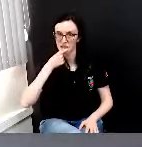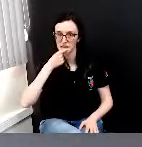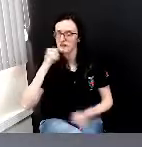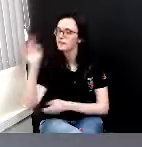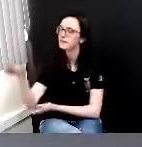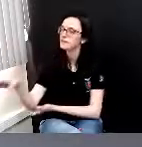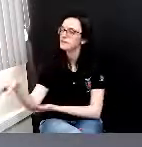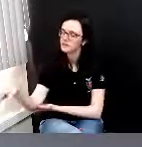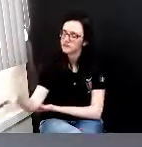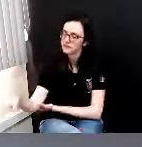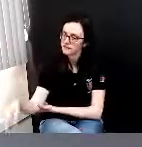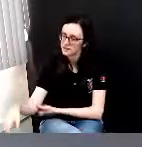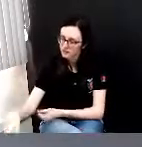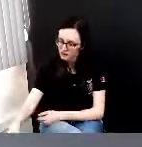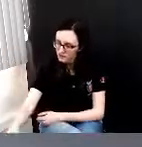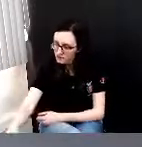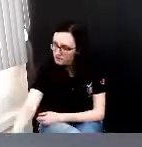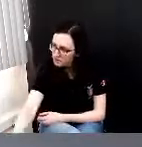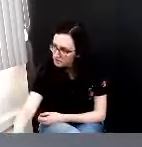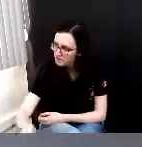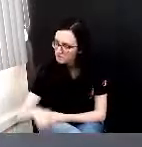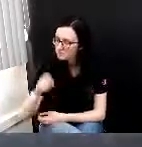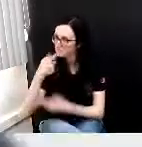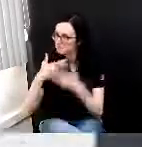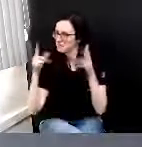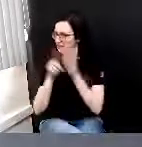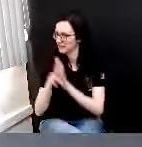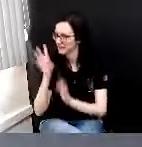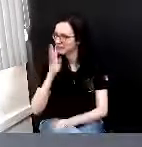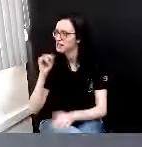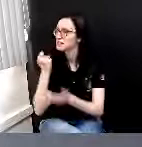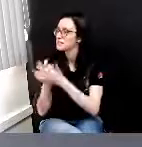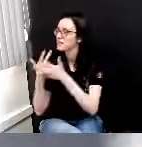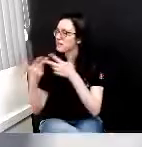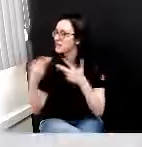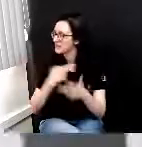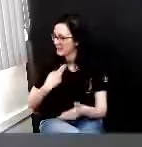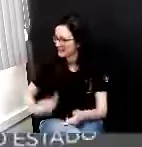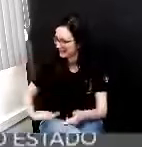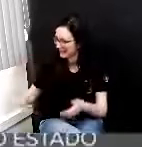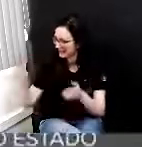mito. O mosquito da dengue também se reproduz em água suja. É verdade.